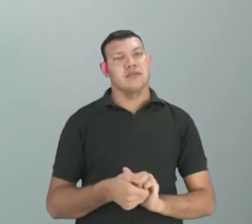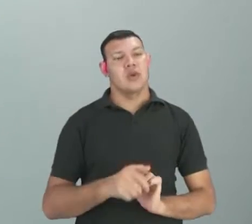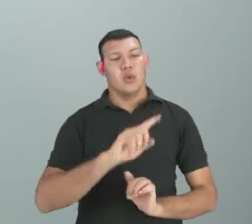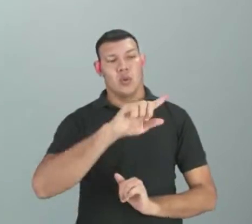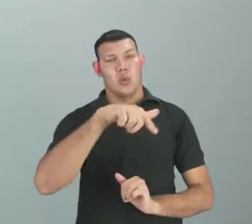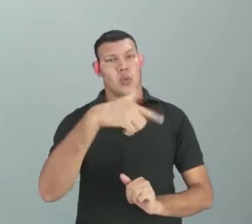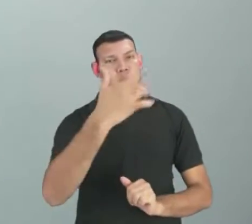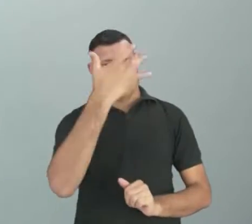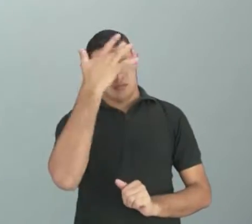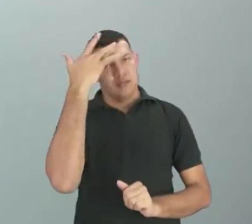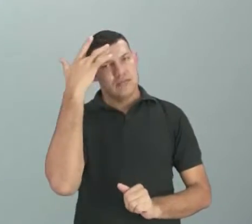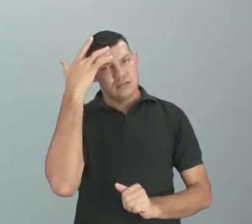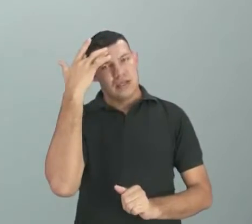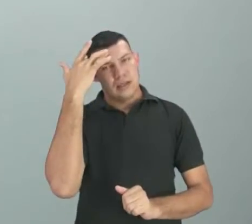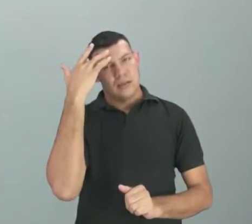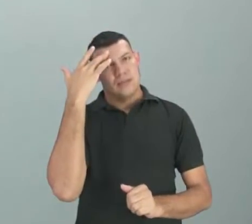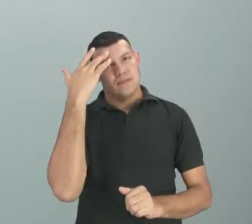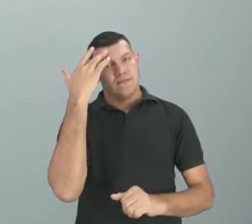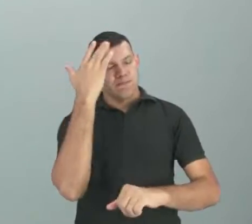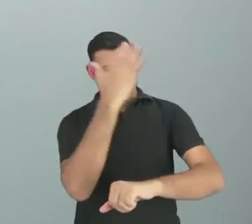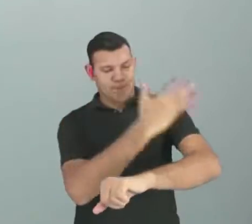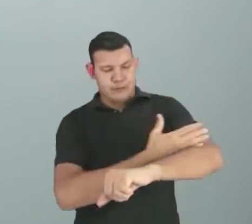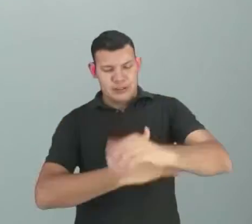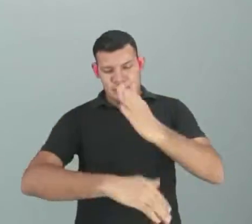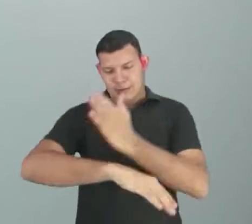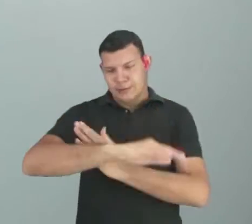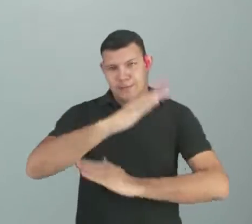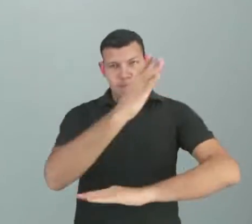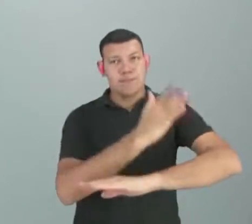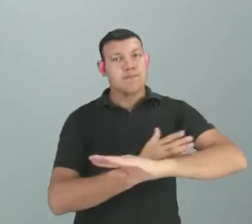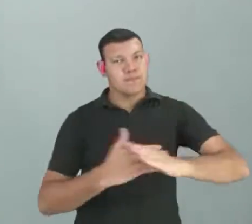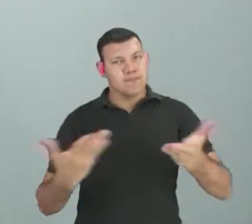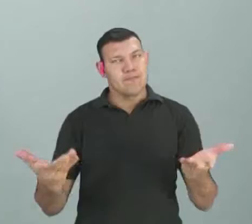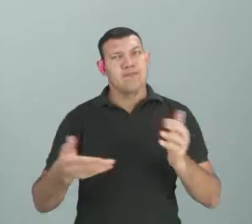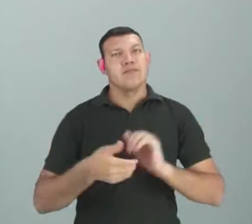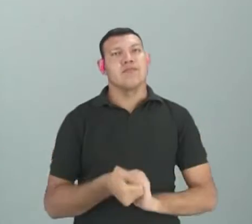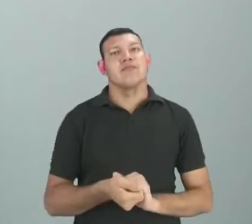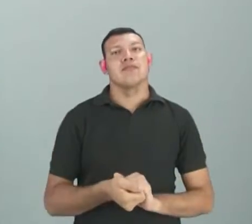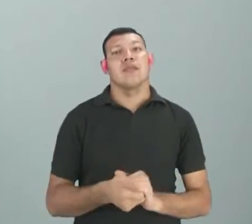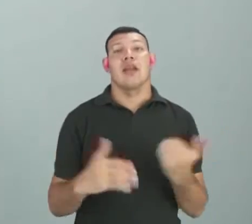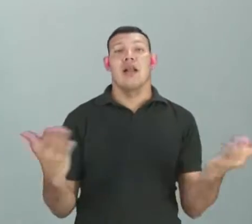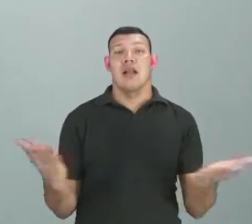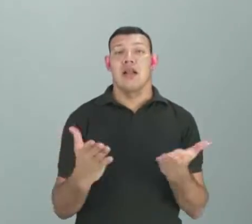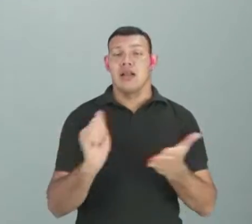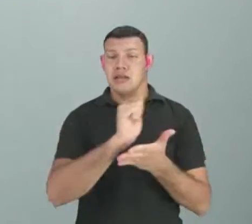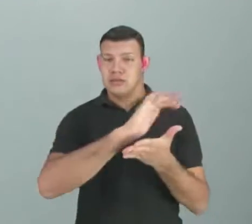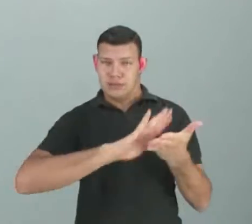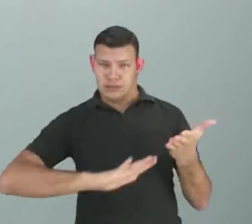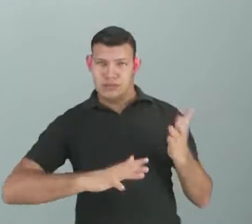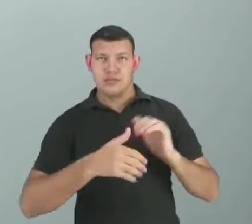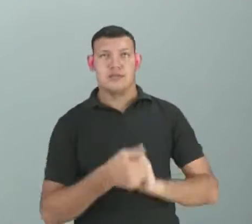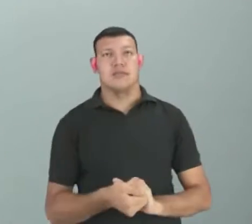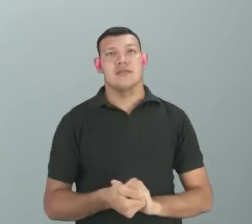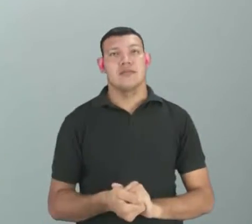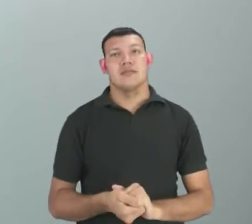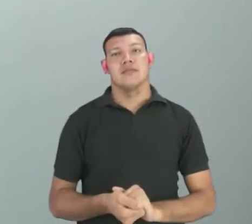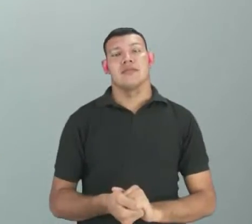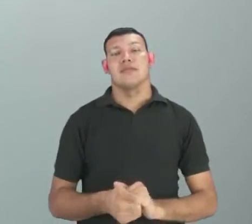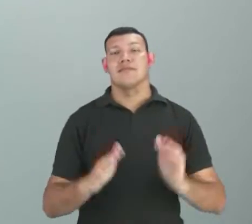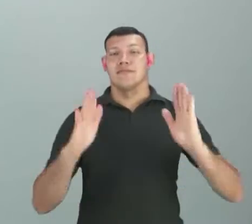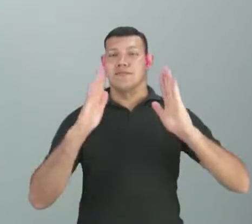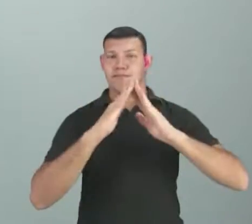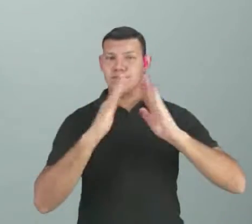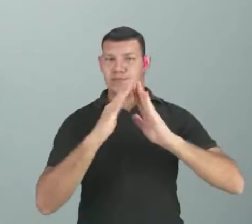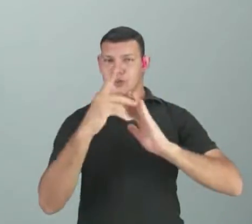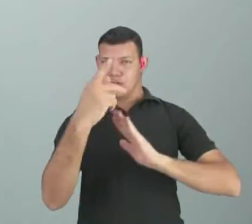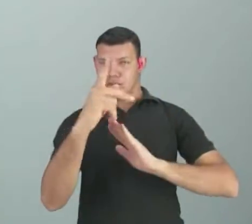outra pessoa, né? Dentro de uma luta, né? E a gente vai exercitar um pouco, um exercitando para casa,